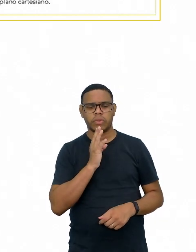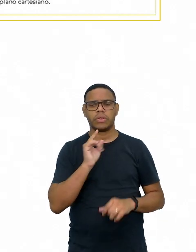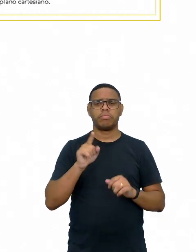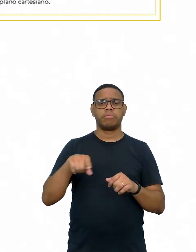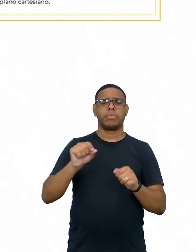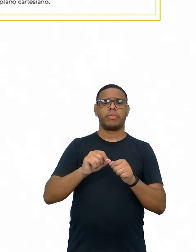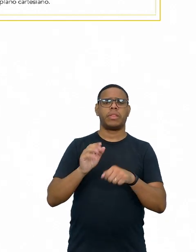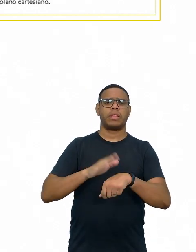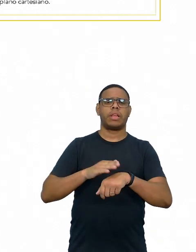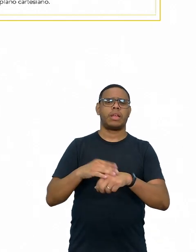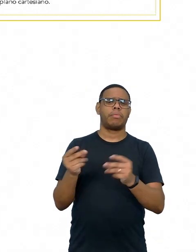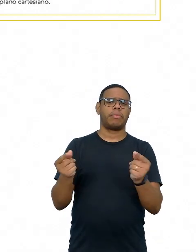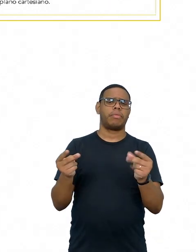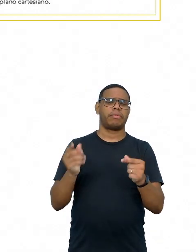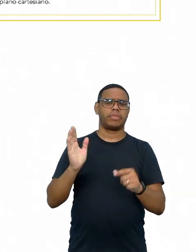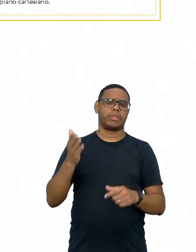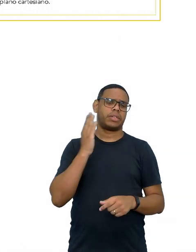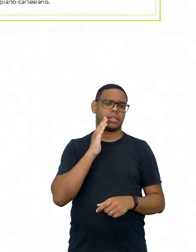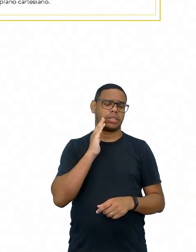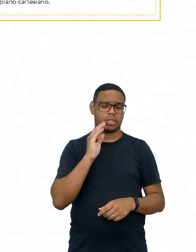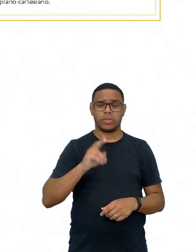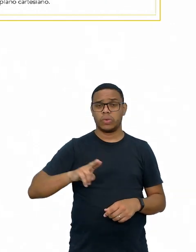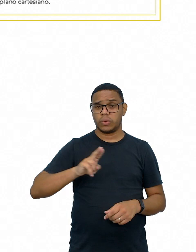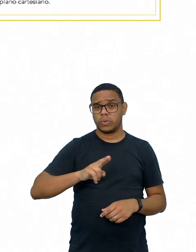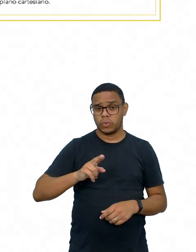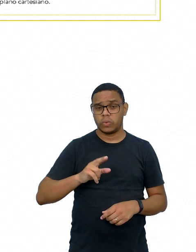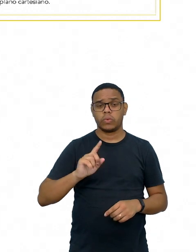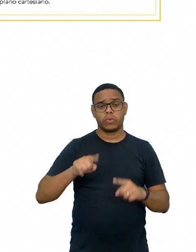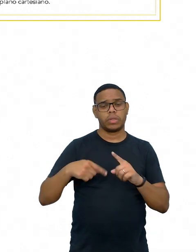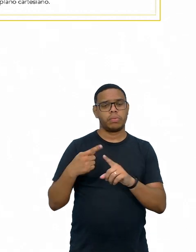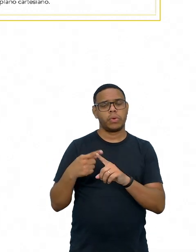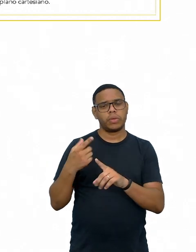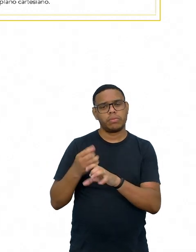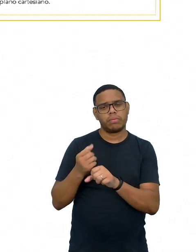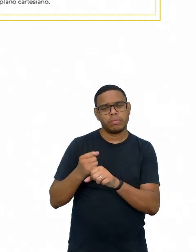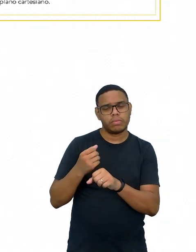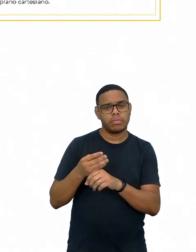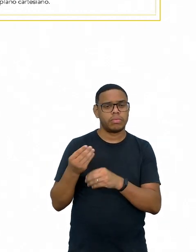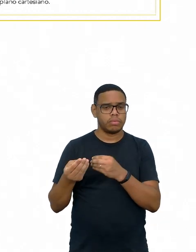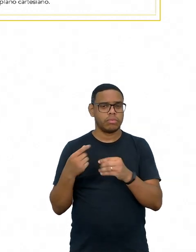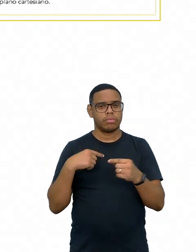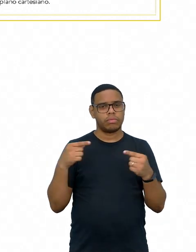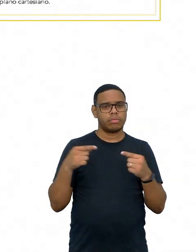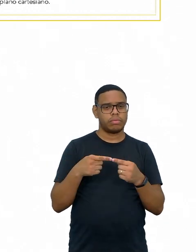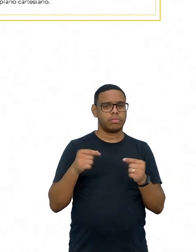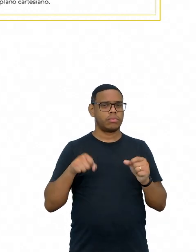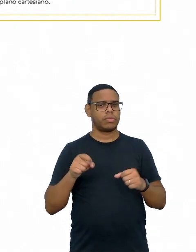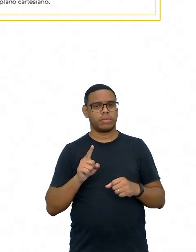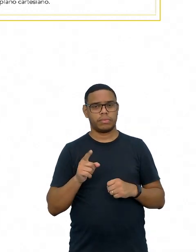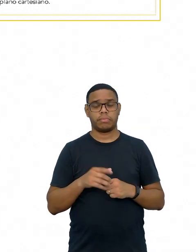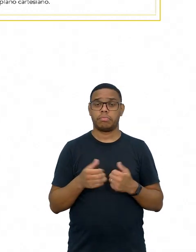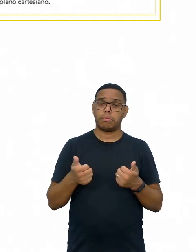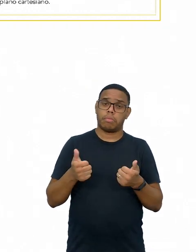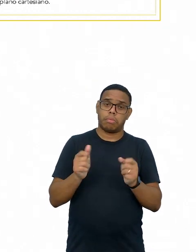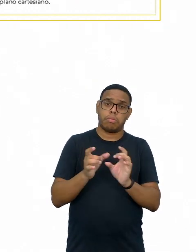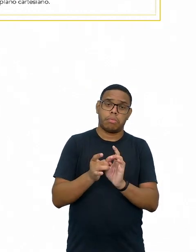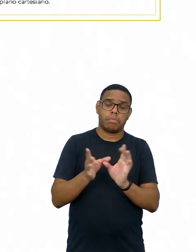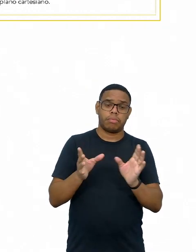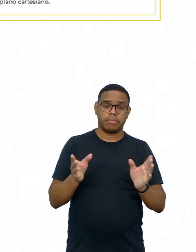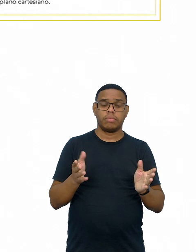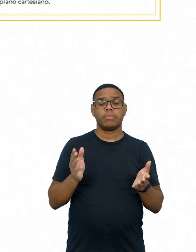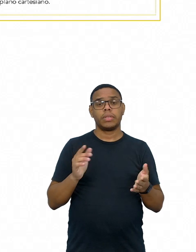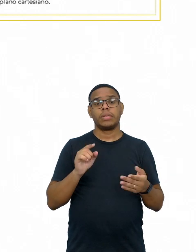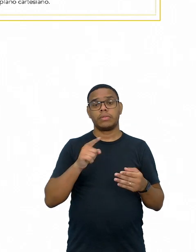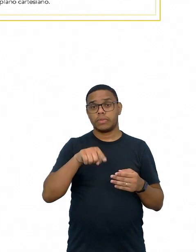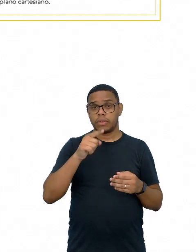GeoGebra, e aí eles fazem o GeoGebra e depois faz a conta para ver se dá o mesmo resultado. Bom também, mas não esquece de ter